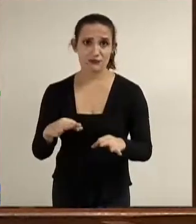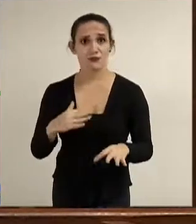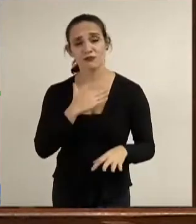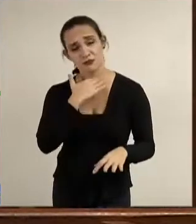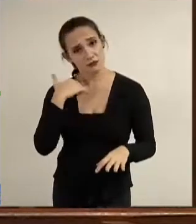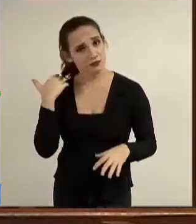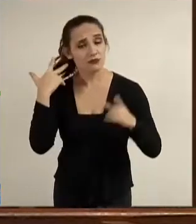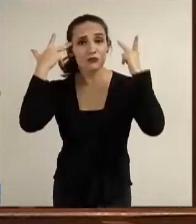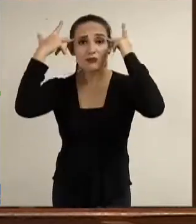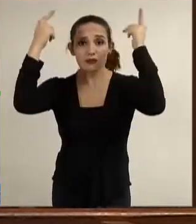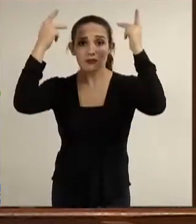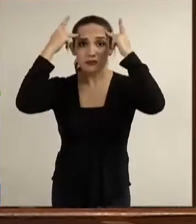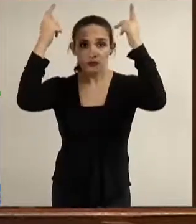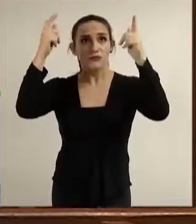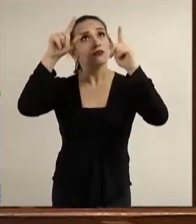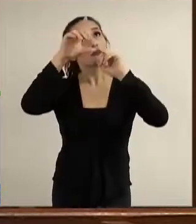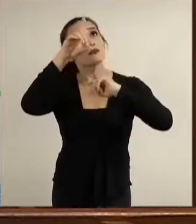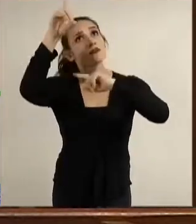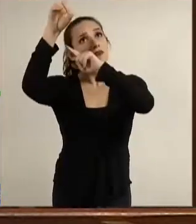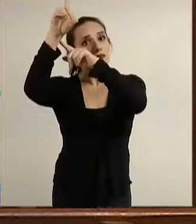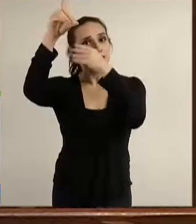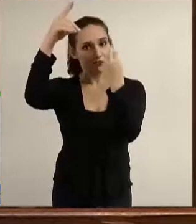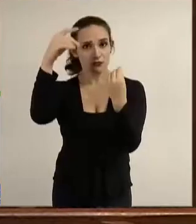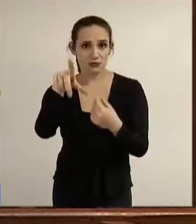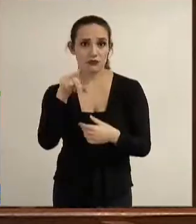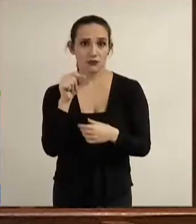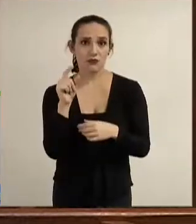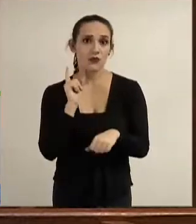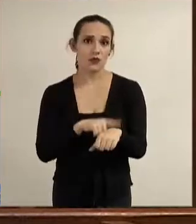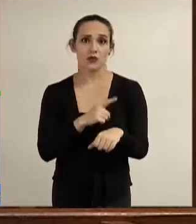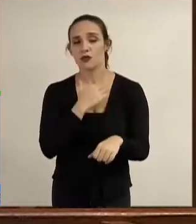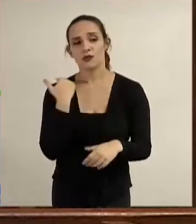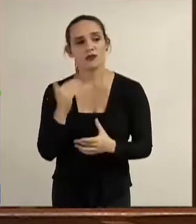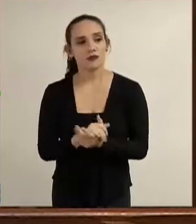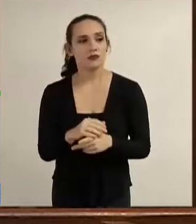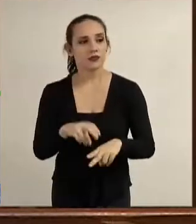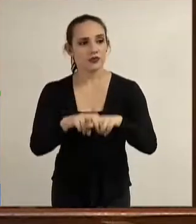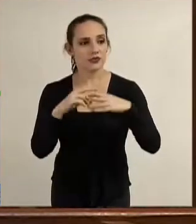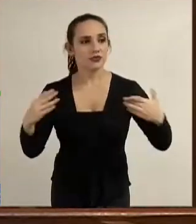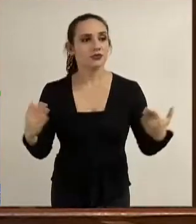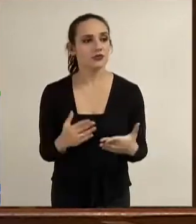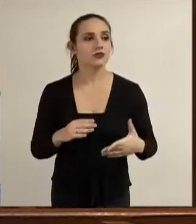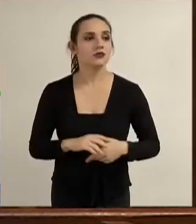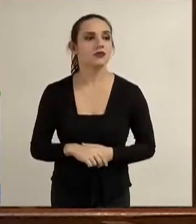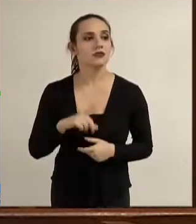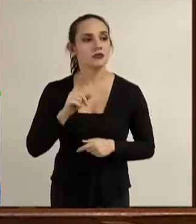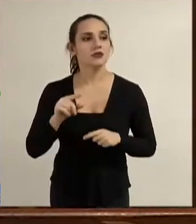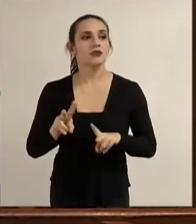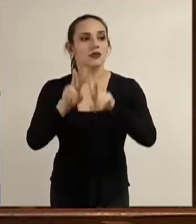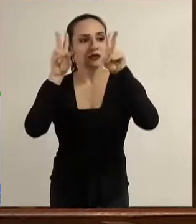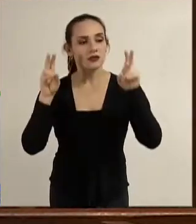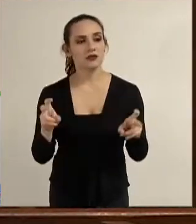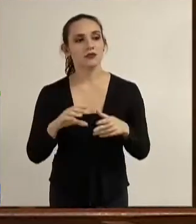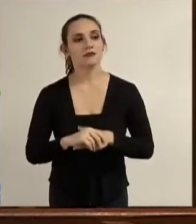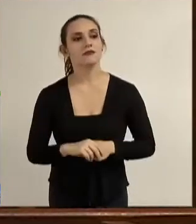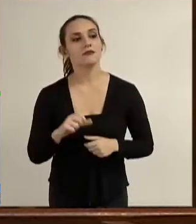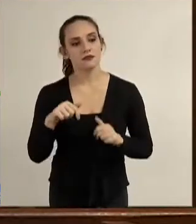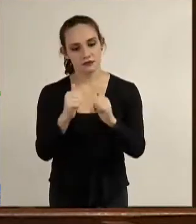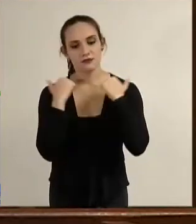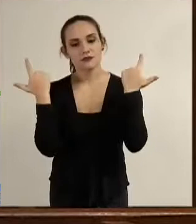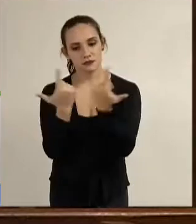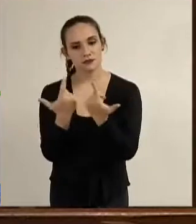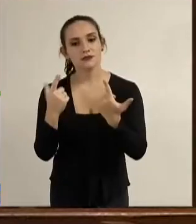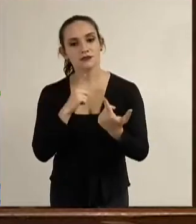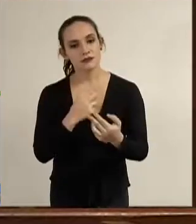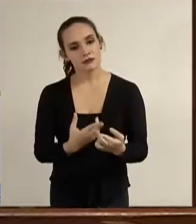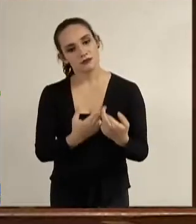sendo realizada pelo próprio autor da vida, que é o nosso Criador, o nosso Deus. Portanto, esse é um assunto que esta casa tem